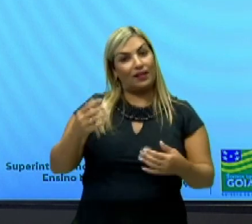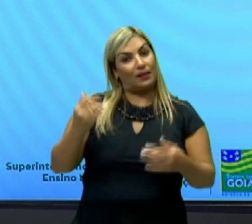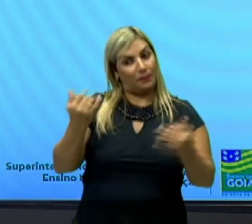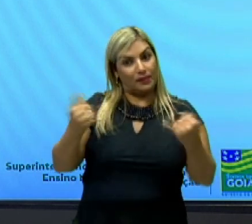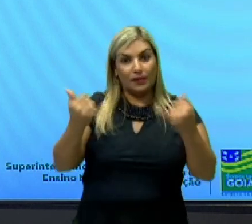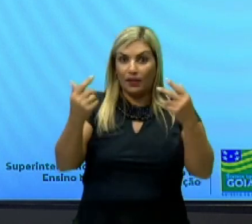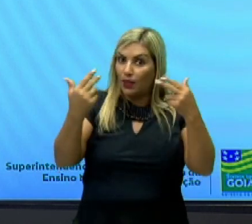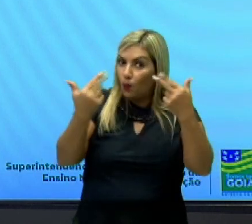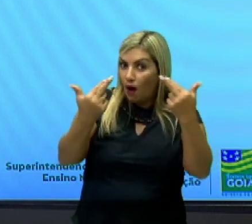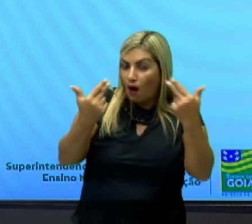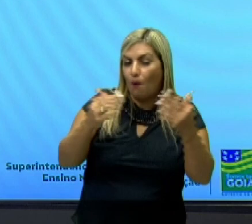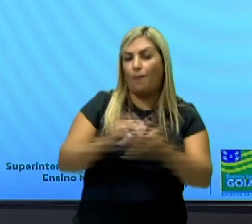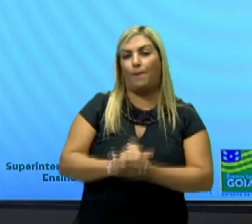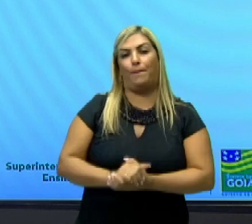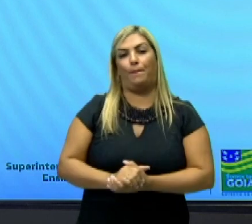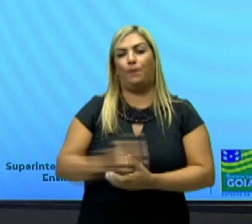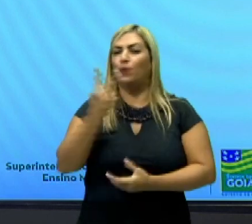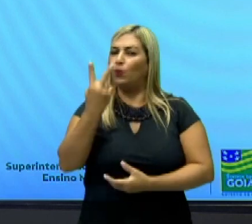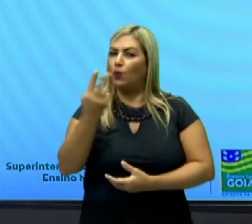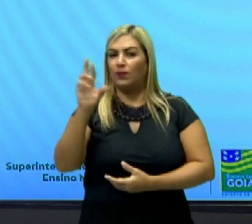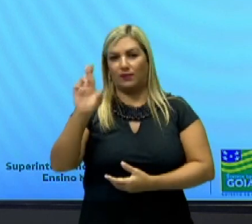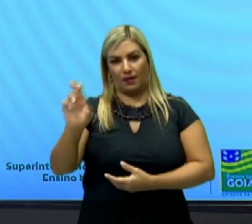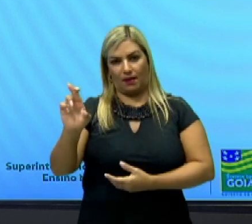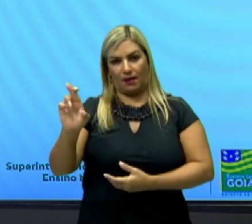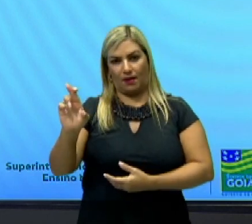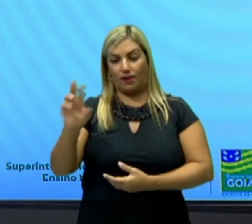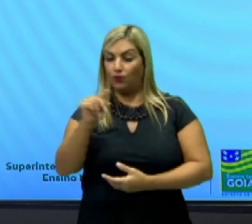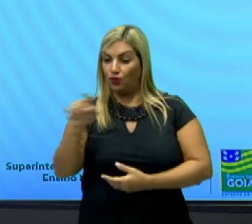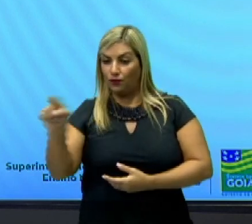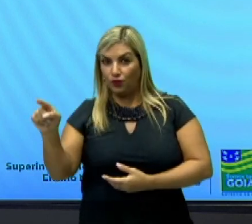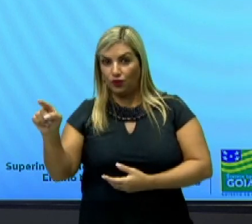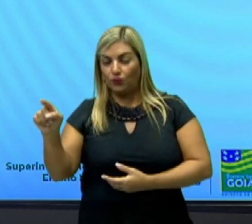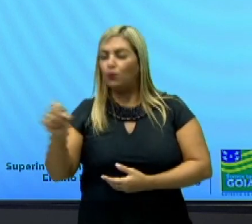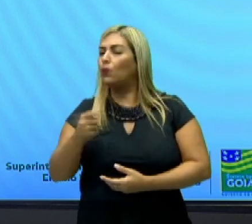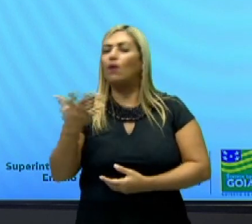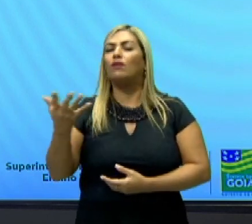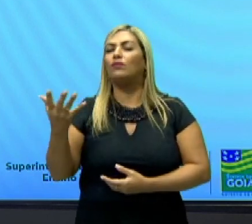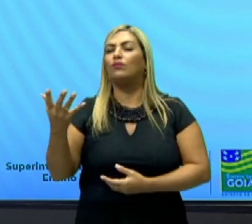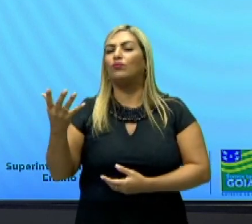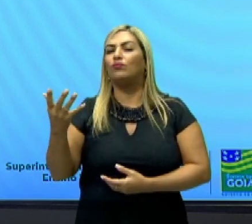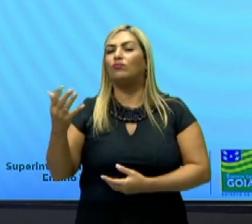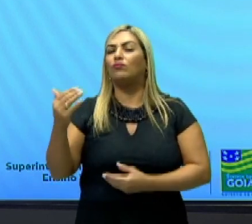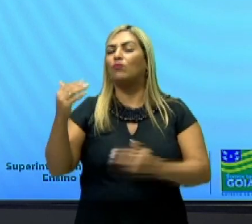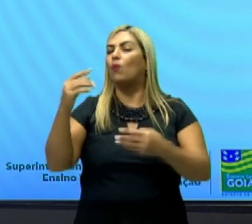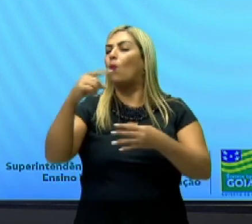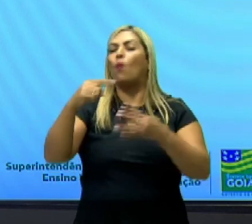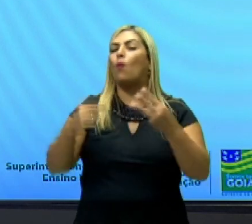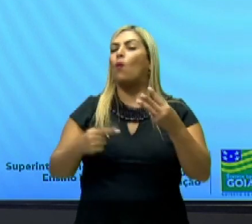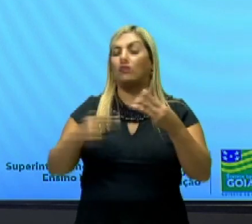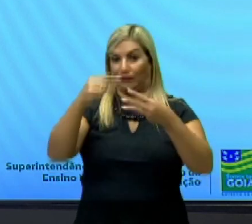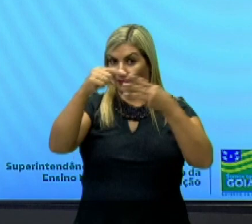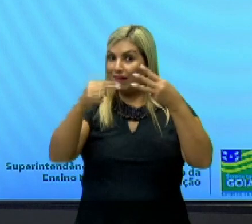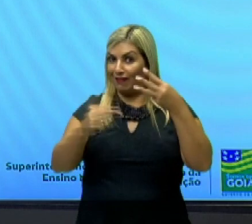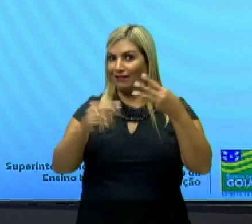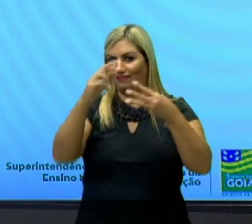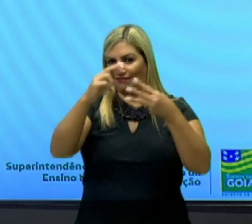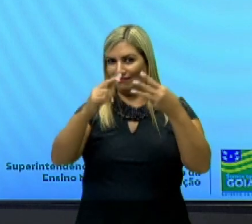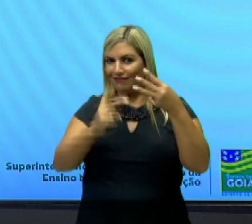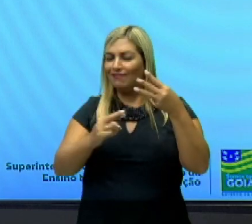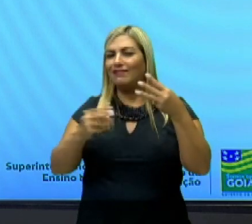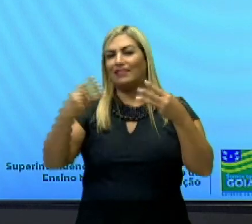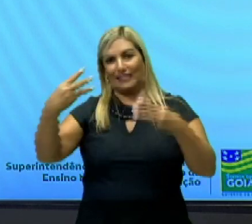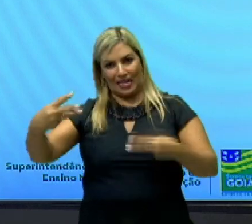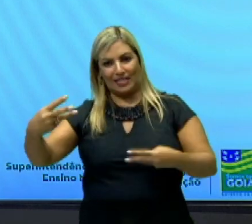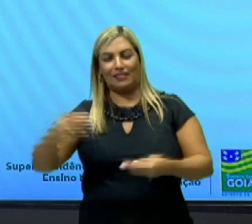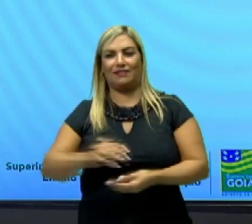for iguais. Então, 2R dividido por quanto? Quantos resistores eu tenho aí? 3 resistores. Então,